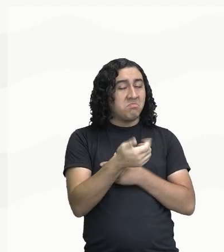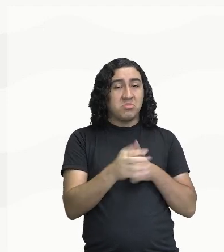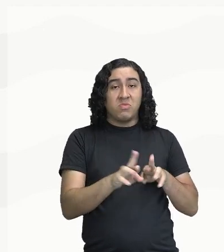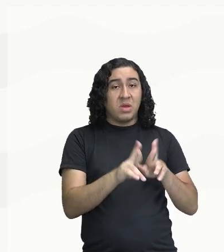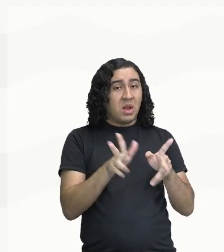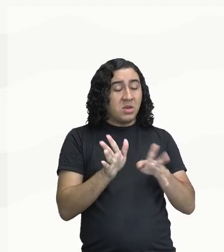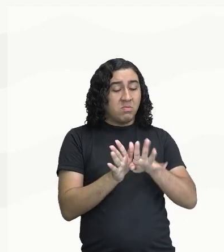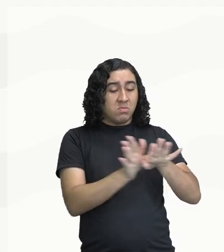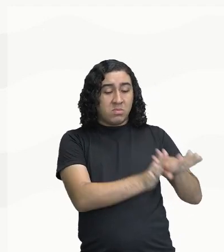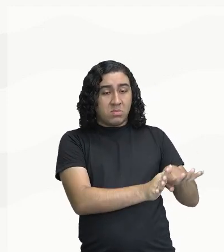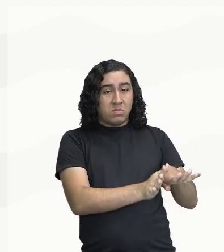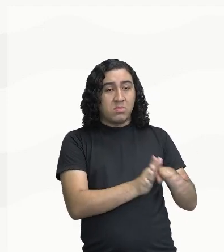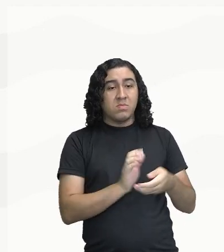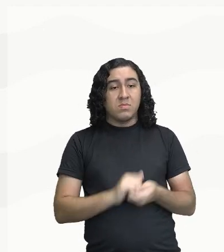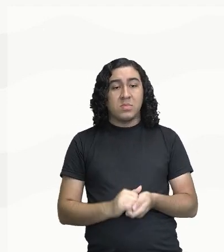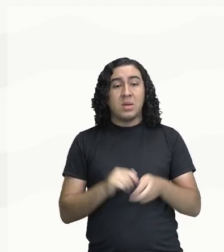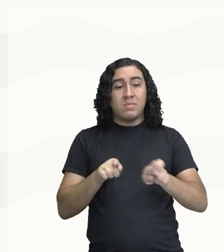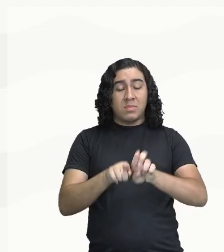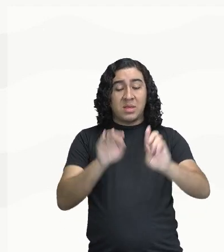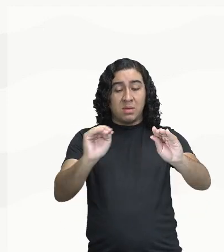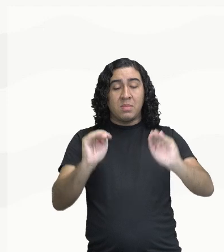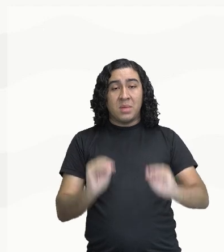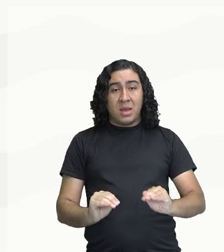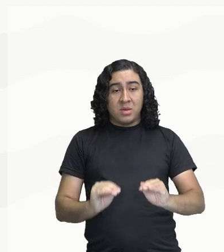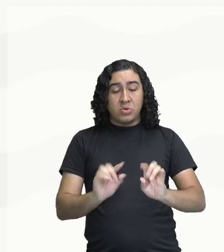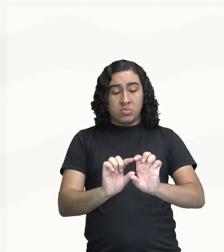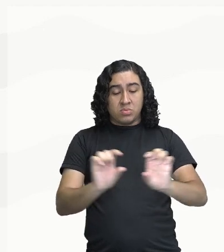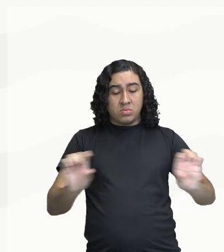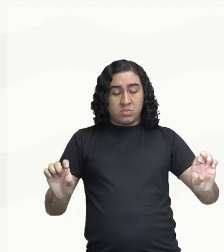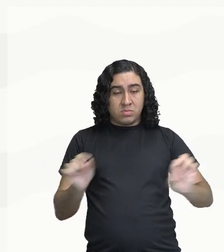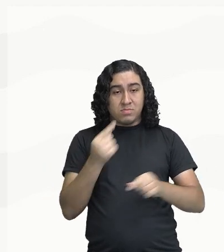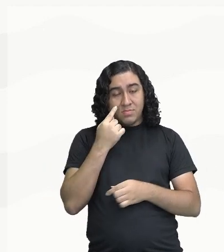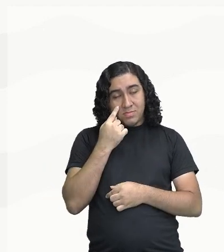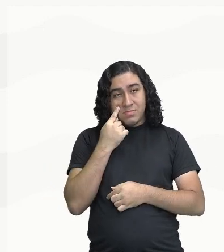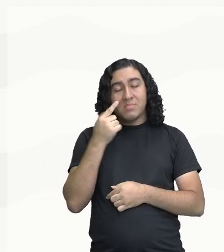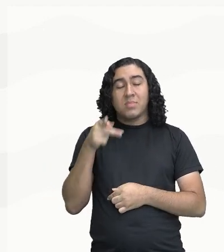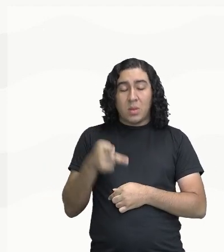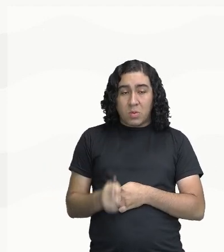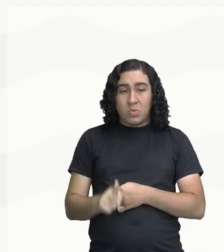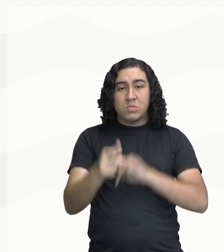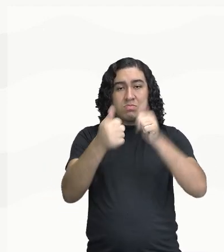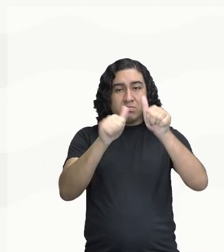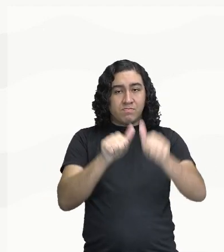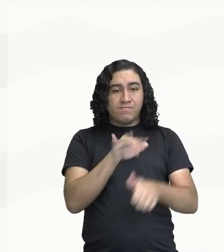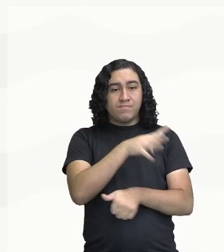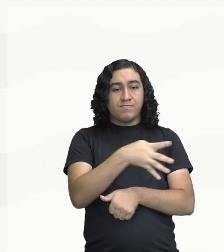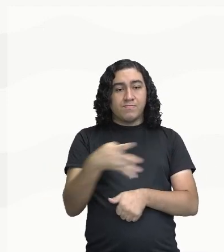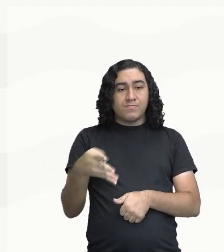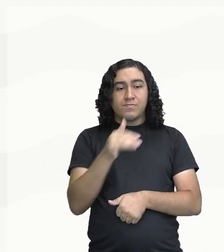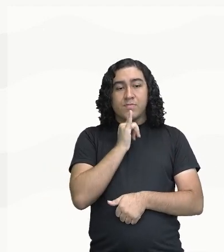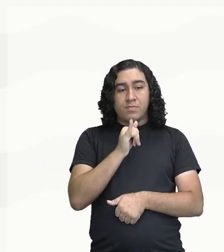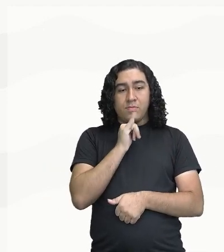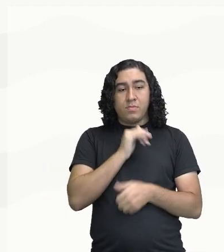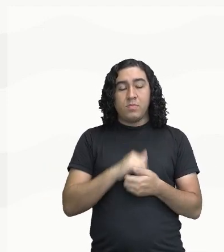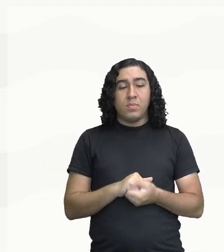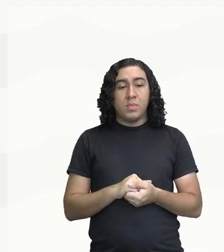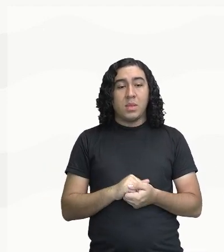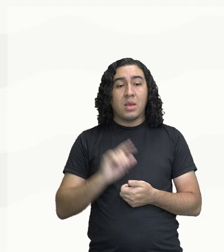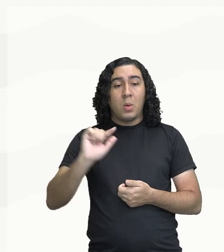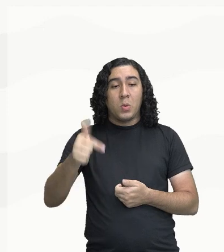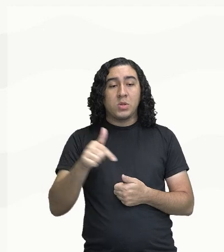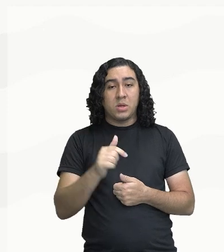mas aí o 11 vem contar aqui na outra linha. E assim a gente segue analisando a tabela. Por exemplo, aqui na última